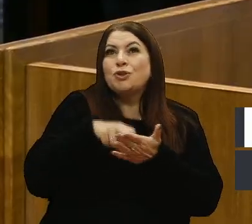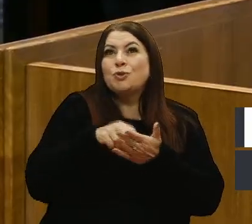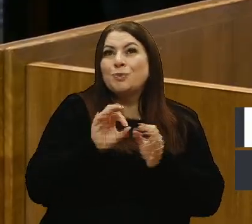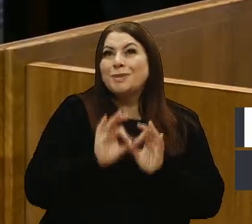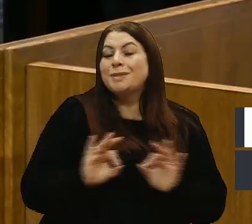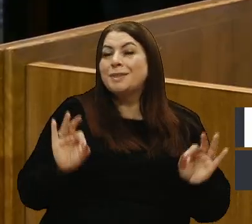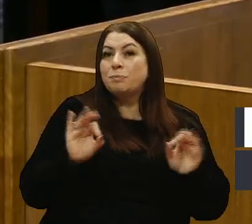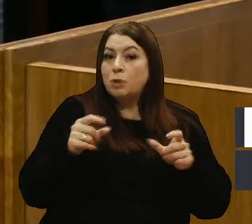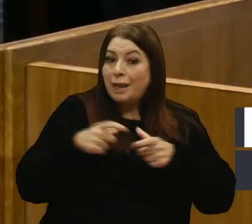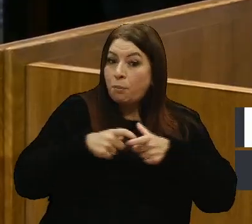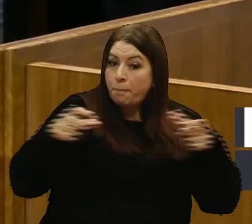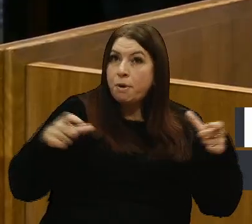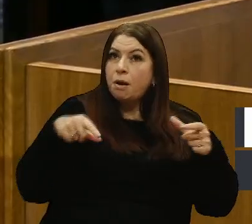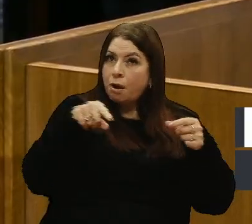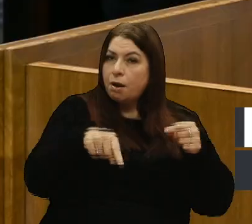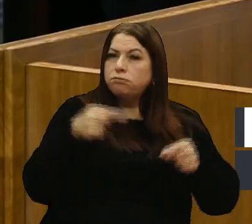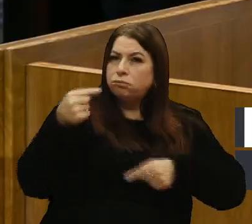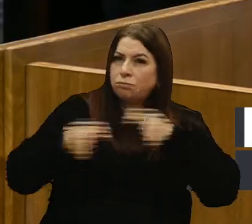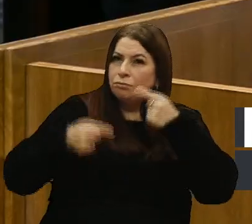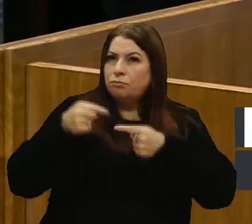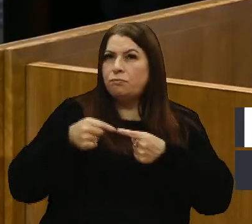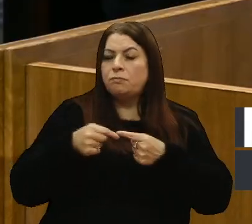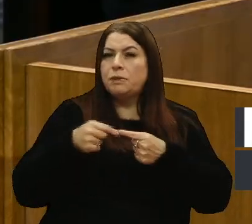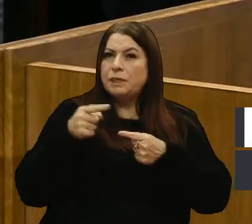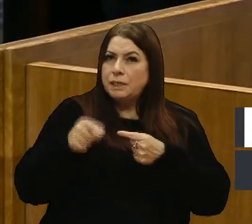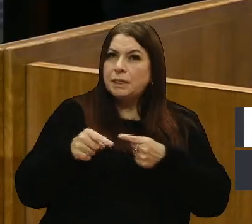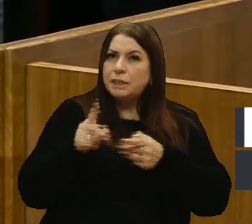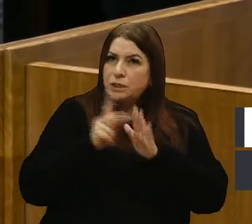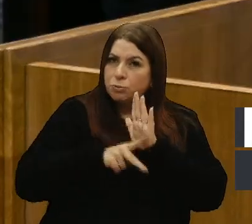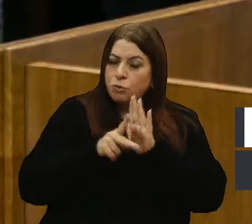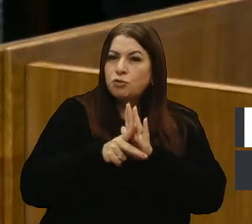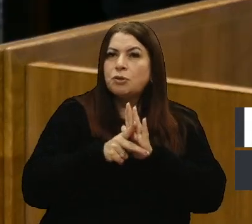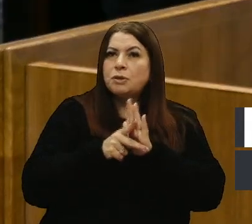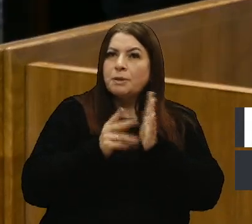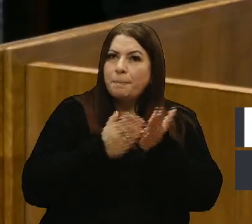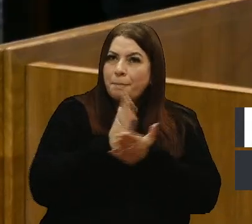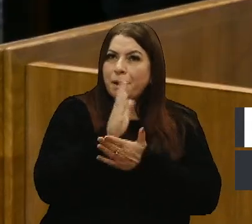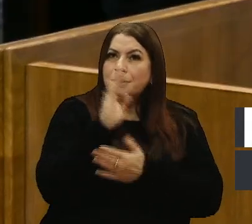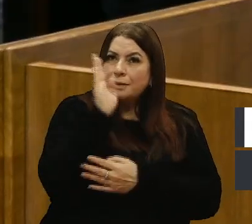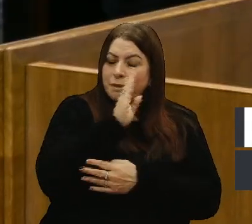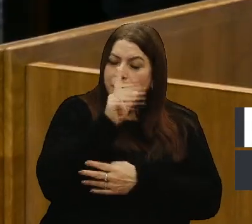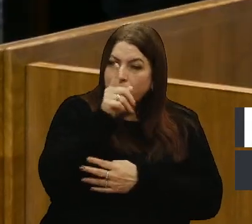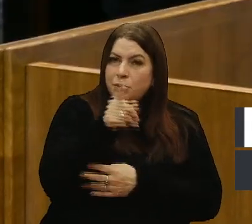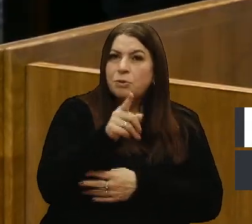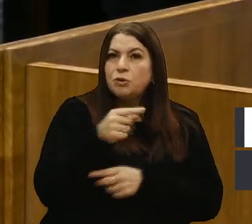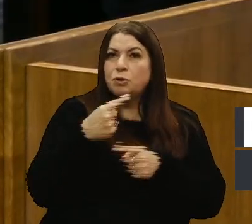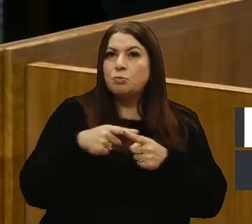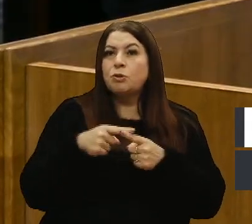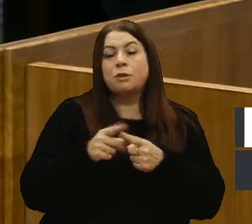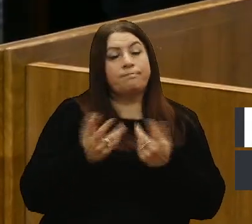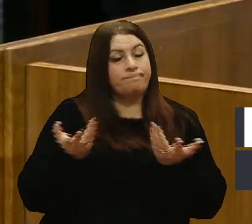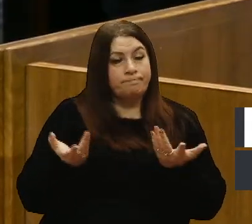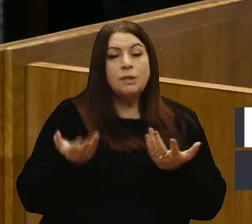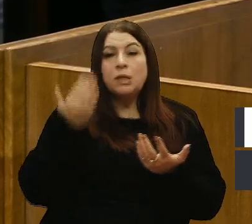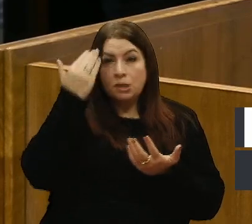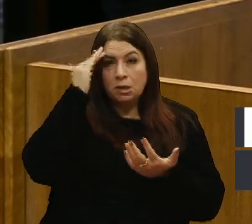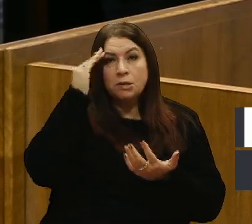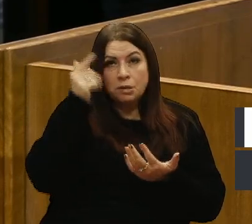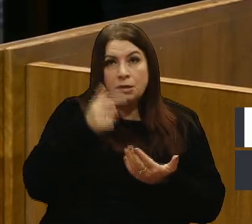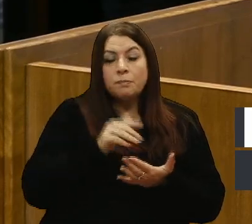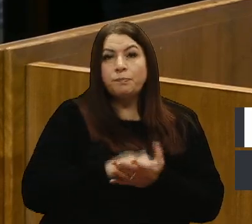quer ampliar essa discussão e quer que esse projeto tramite rapidamente, porque realmente